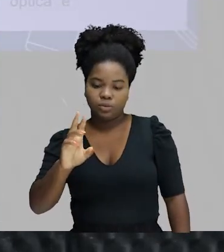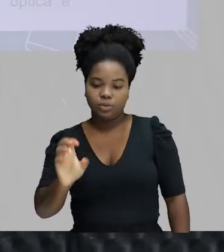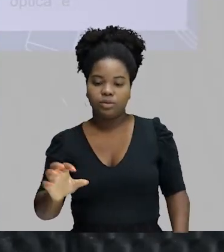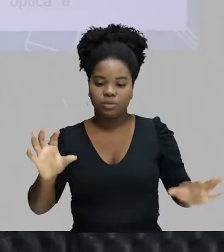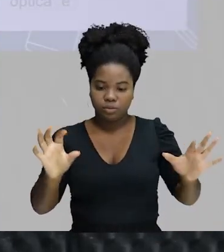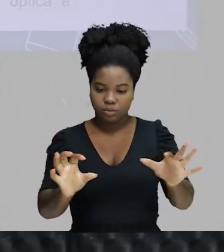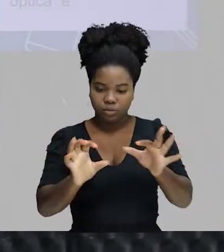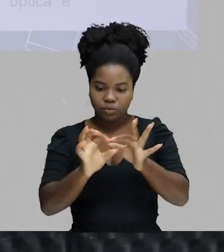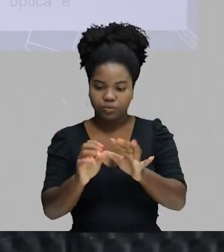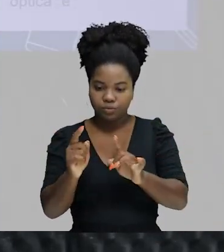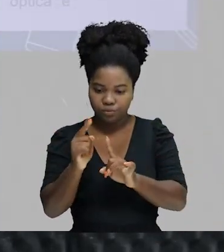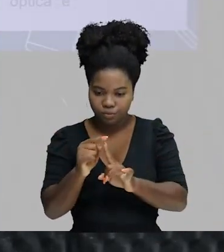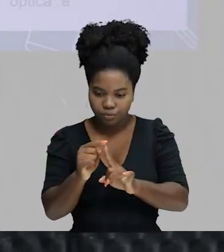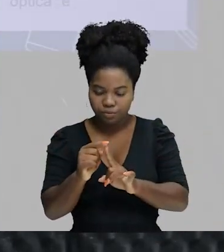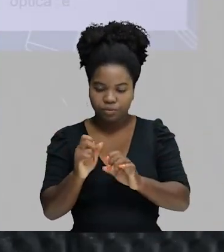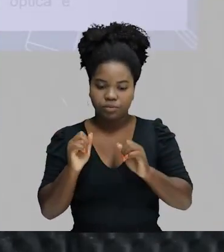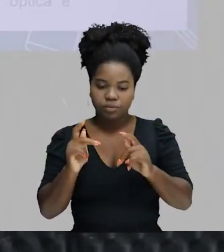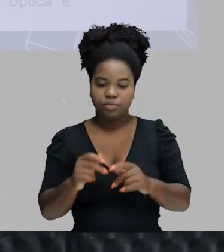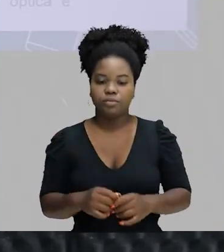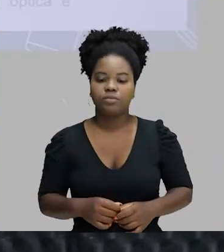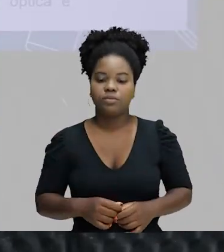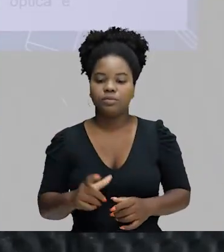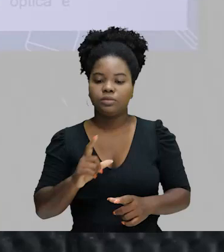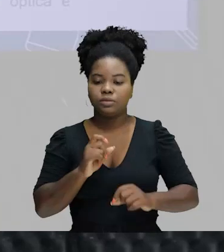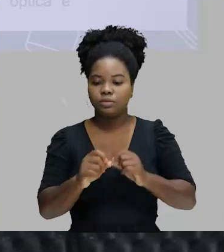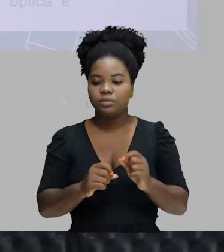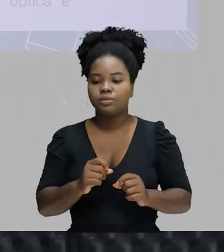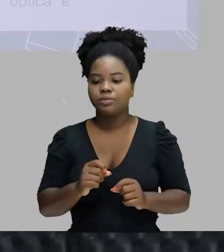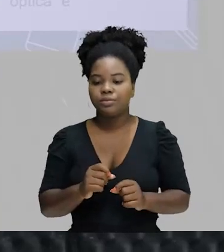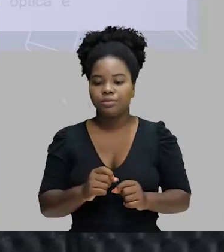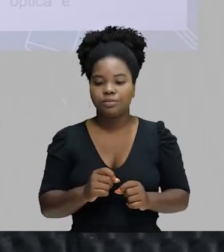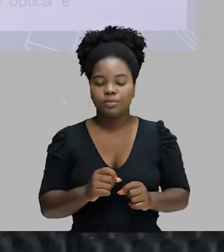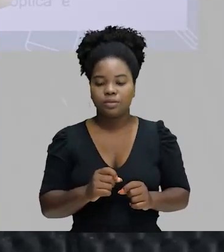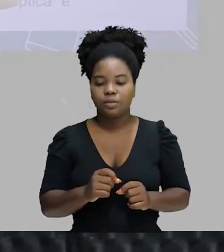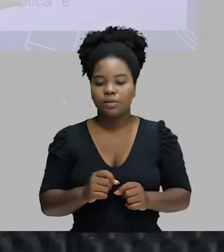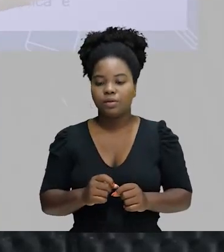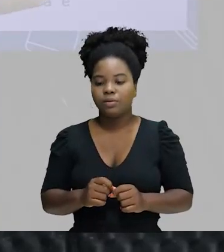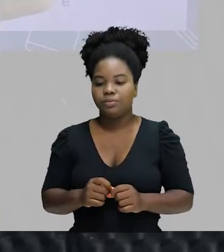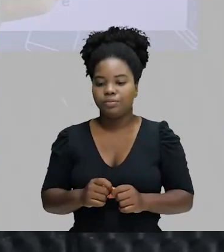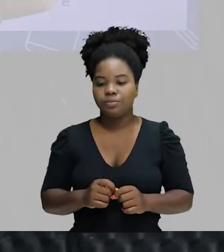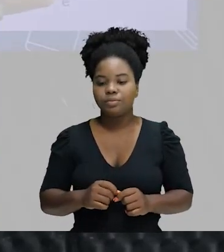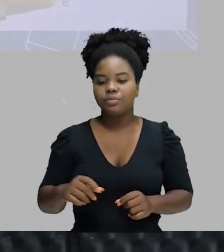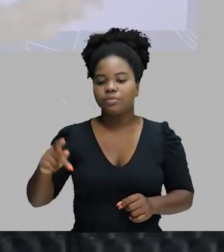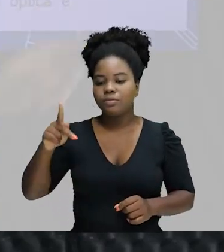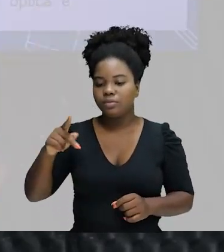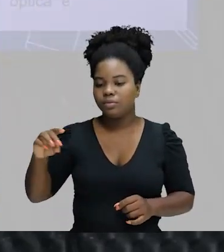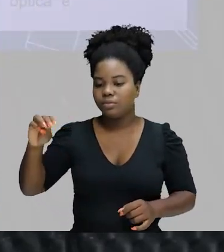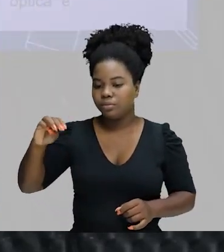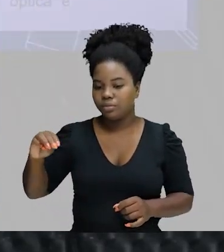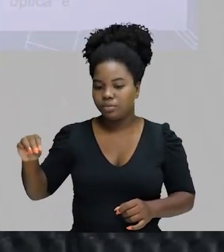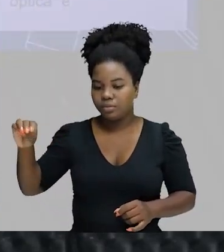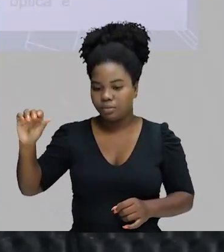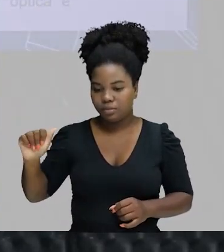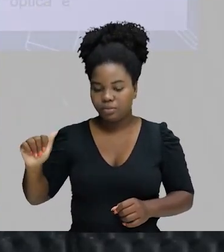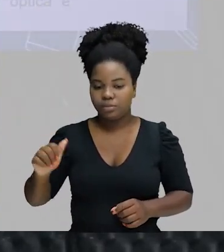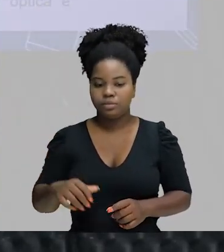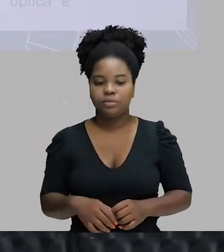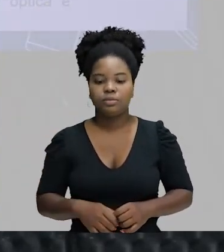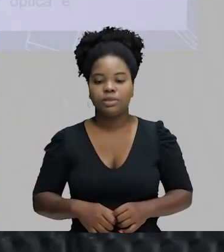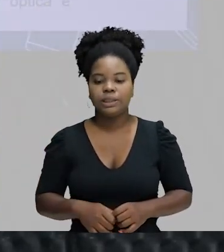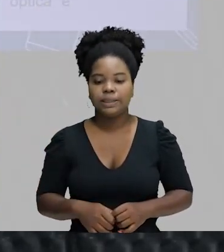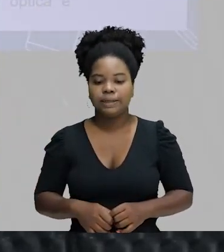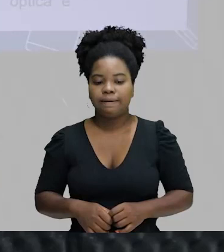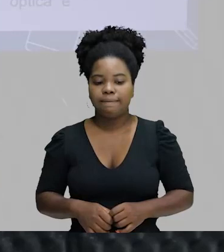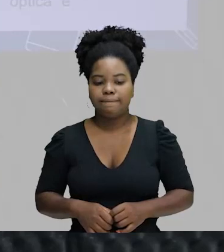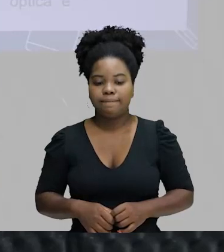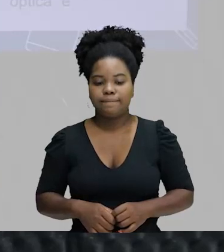unidades monoméricas, gerando o polímero, o polimetacrilato de metila, que nós